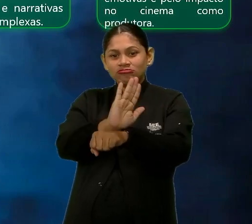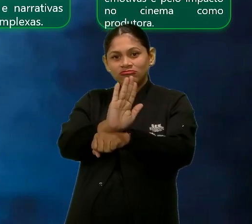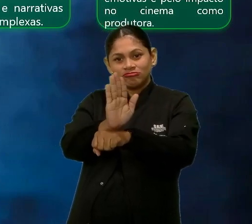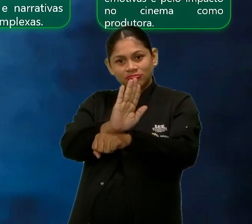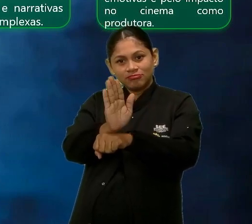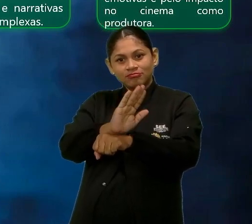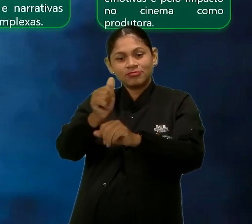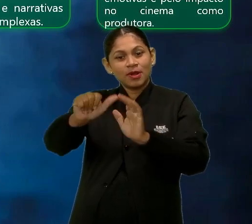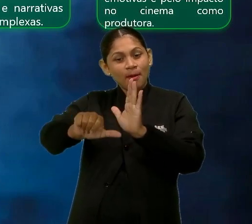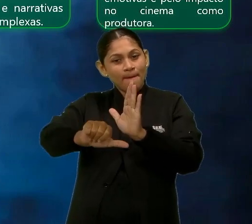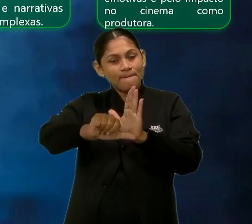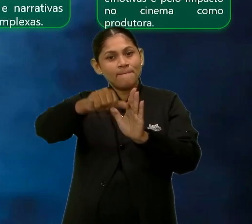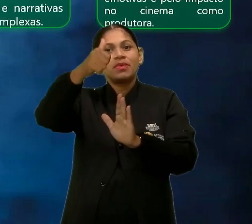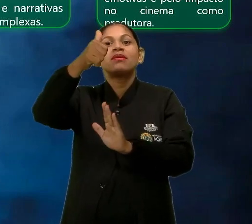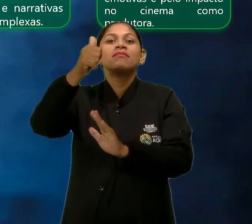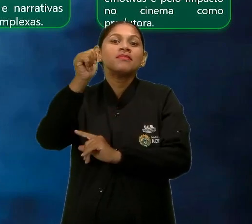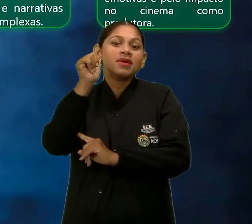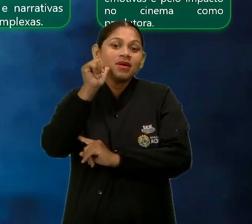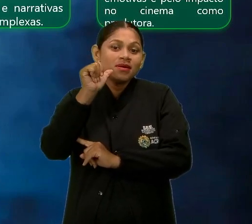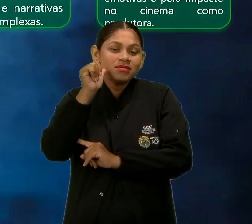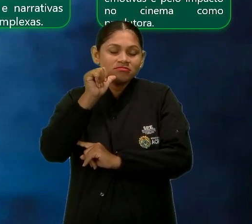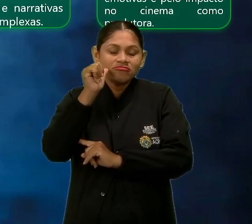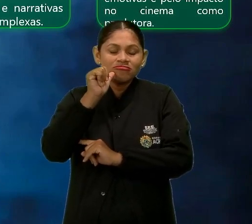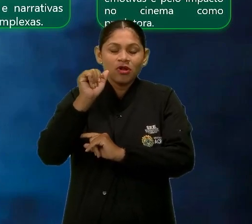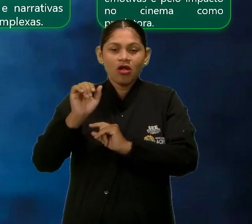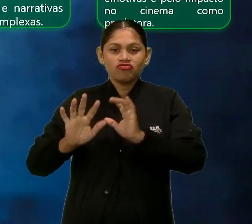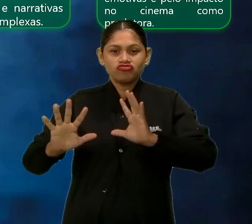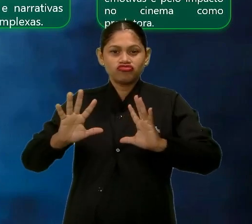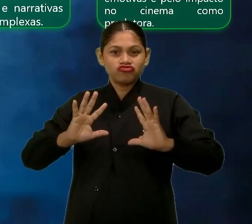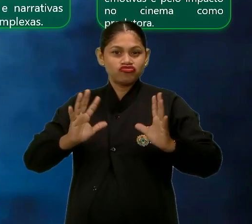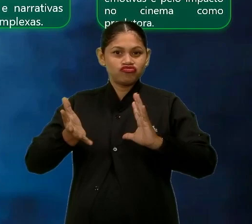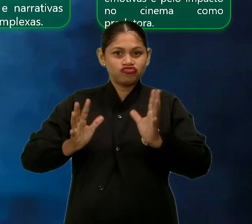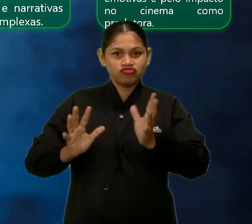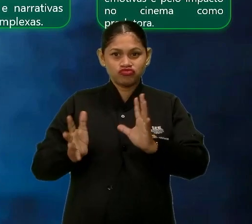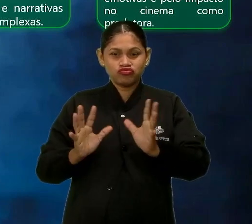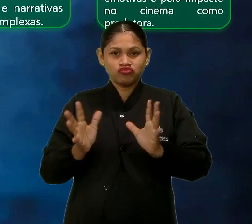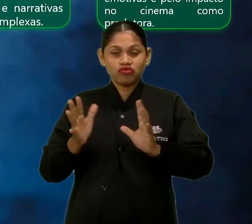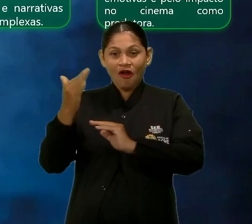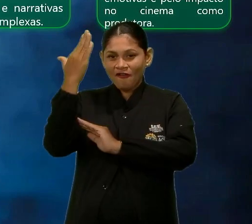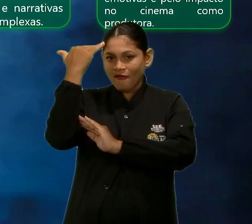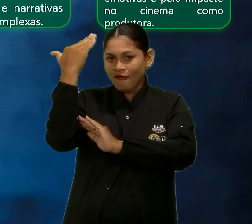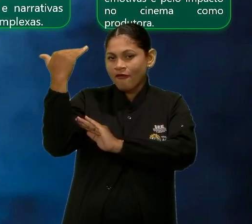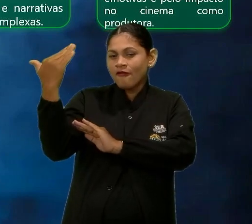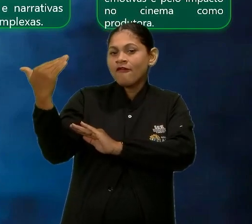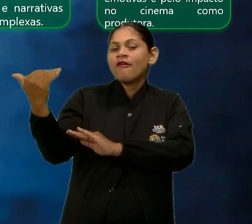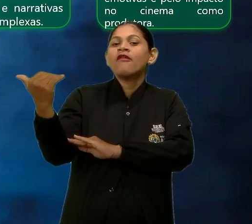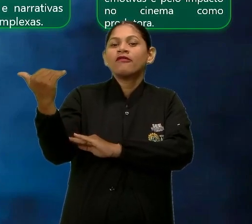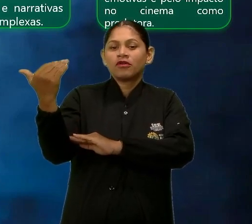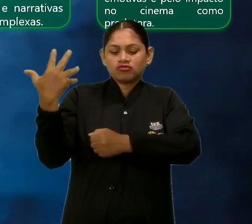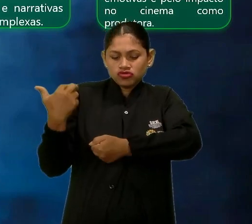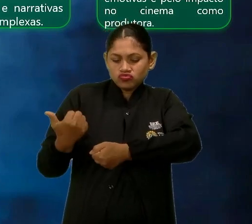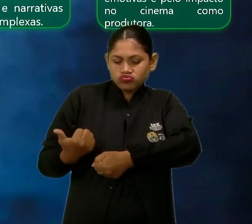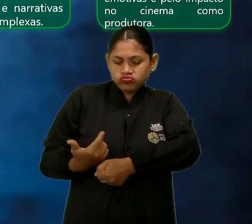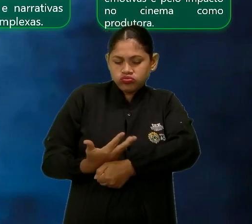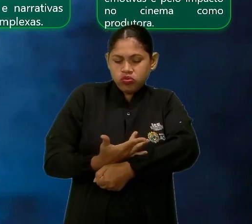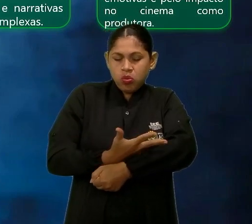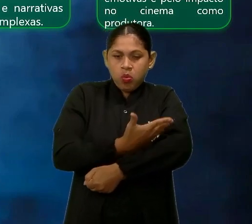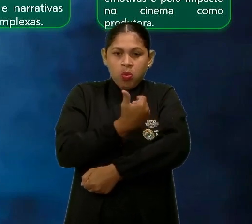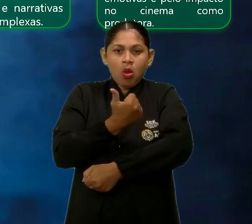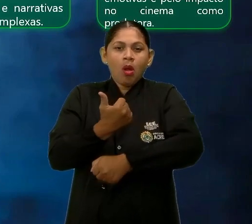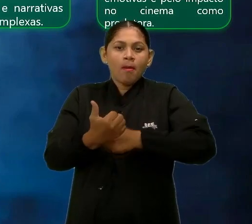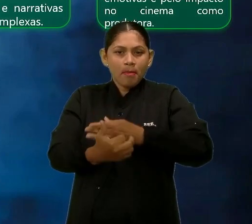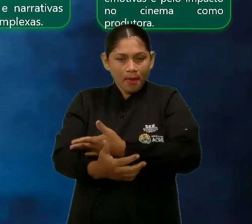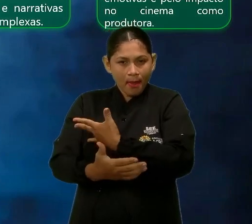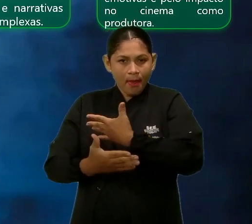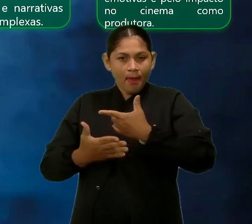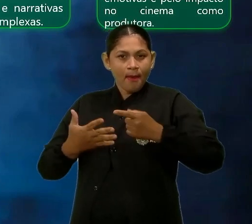das primeiras grandes estrelas de Hollywood, famosa por suas interpretações emotivas e pelo